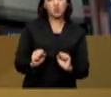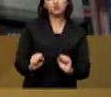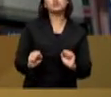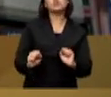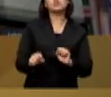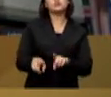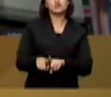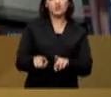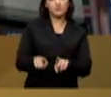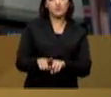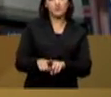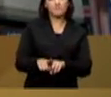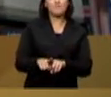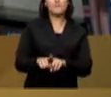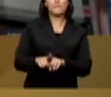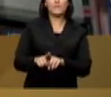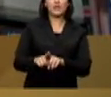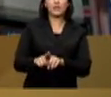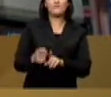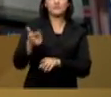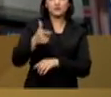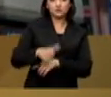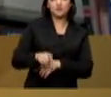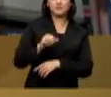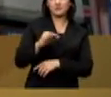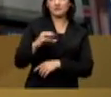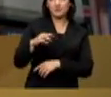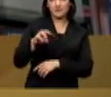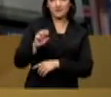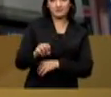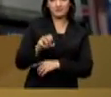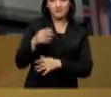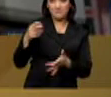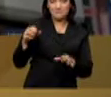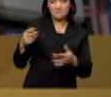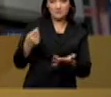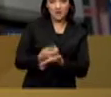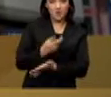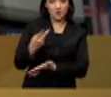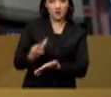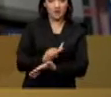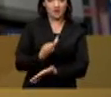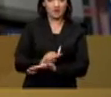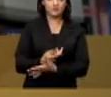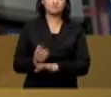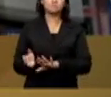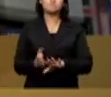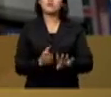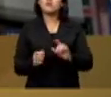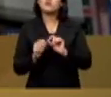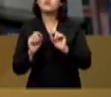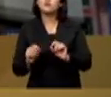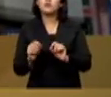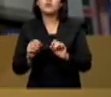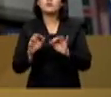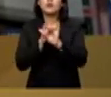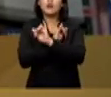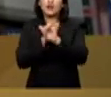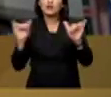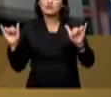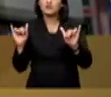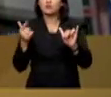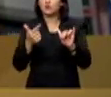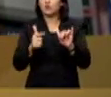ICMS pago indevidamente. Efeito prático: declaração de inexistência de relação